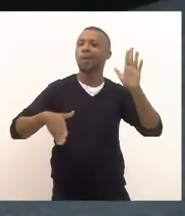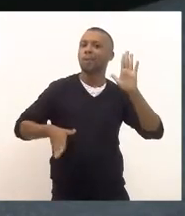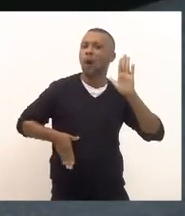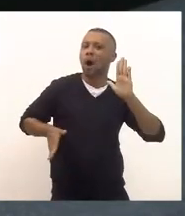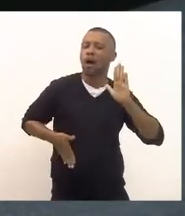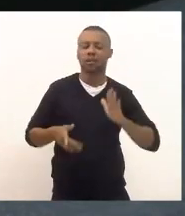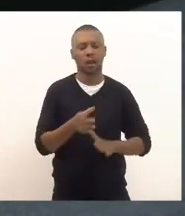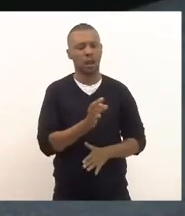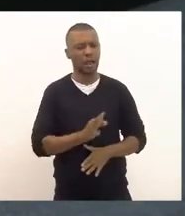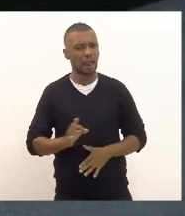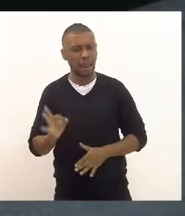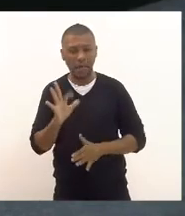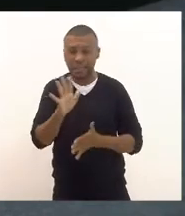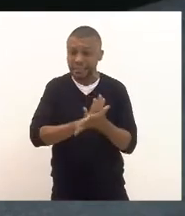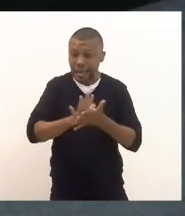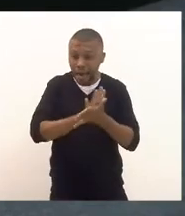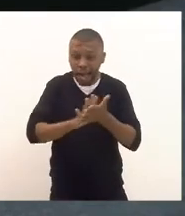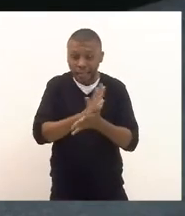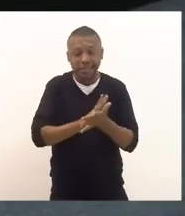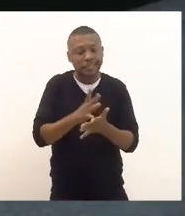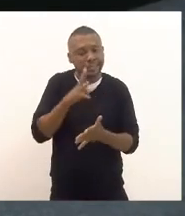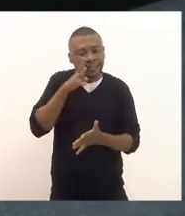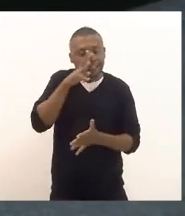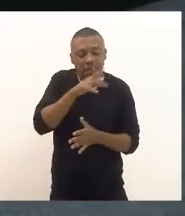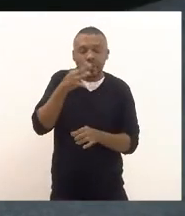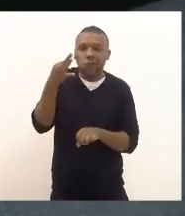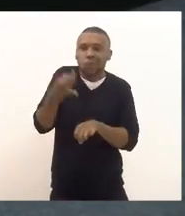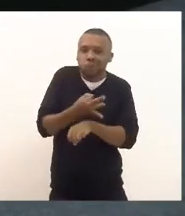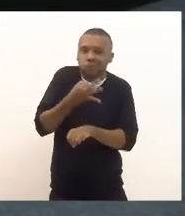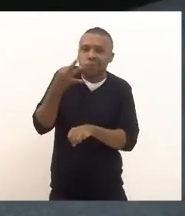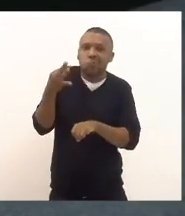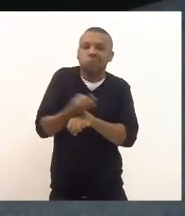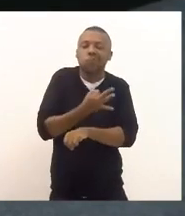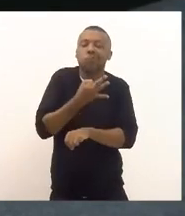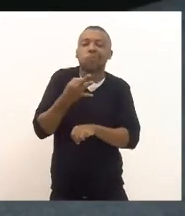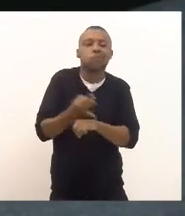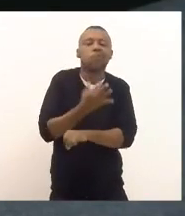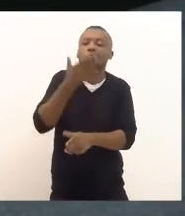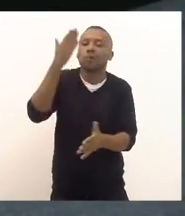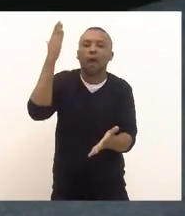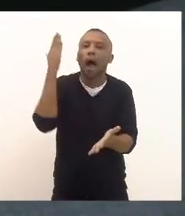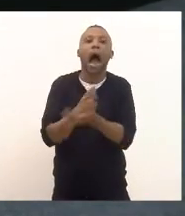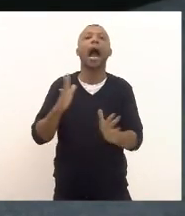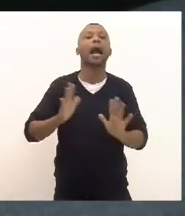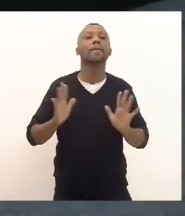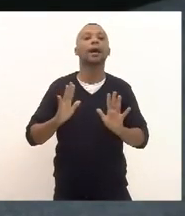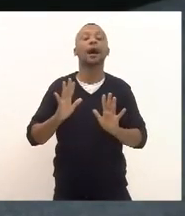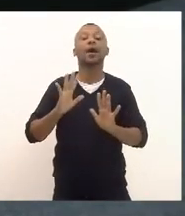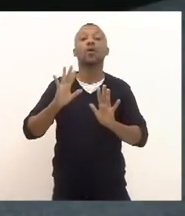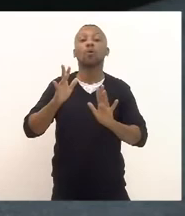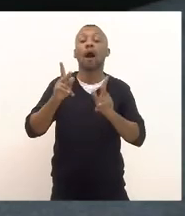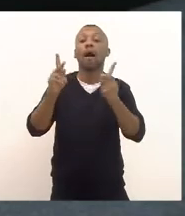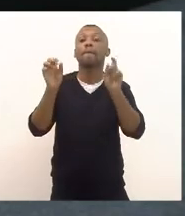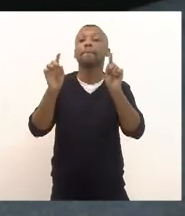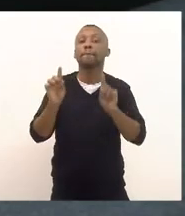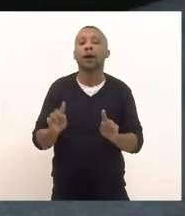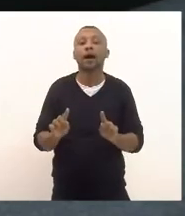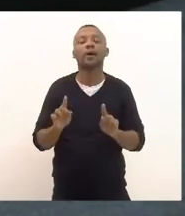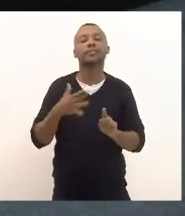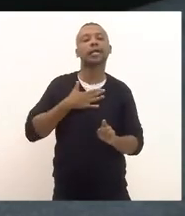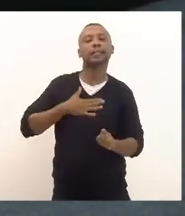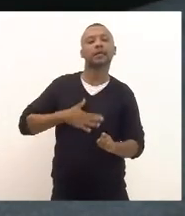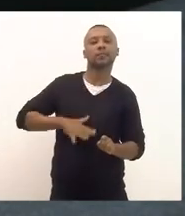narcotraficantes que insistem em acabar com a devida pais